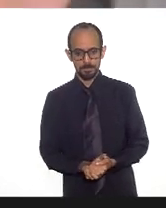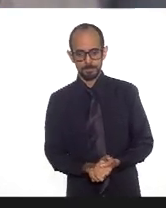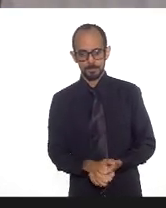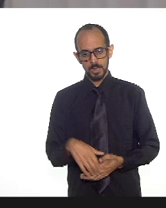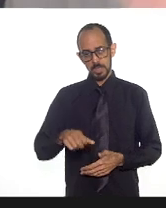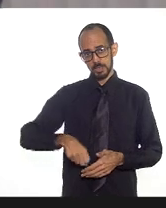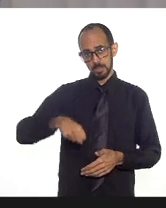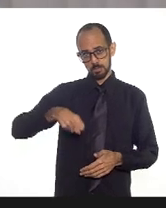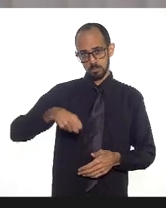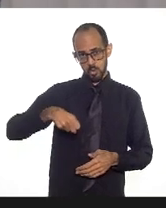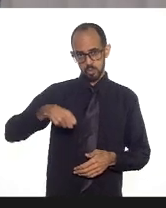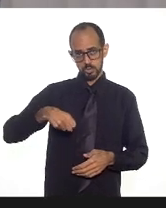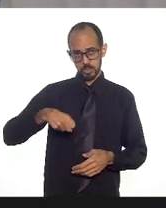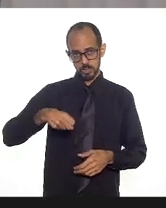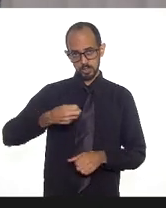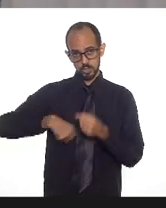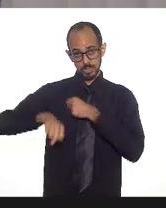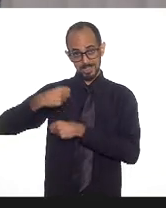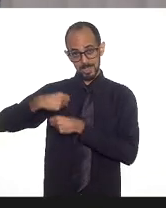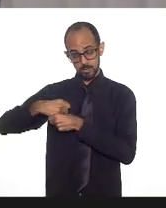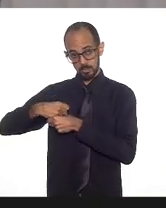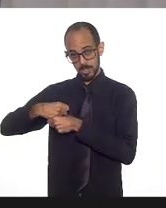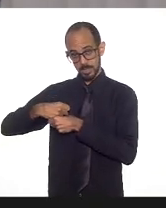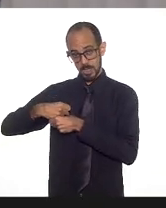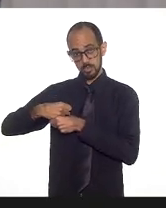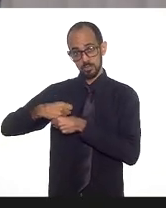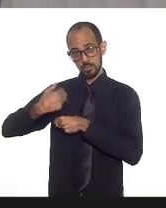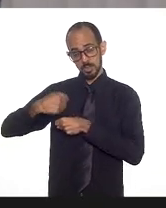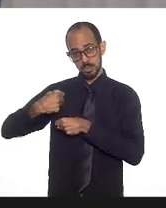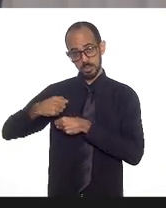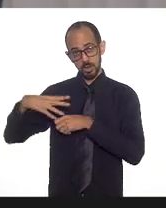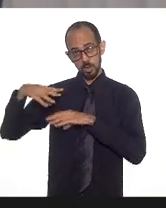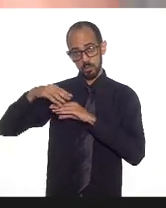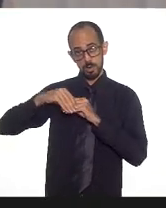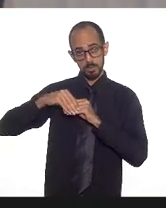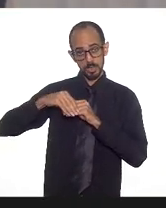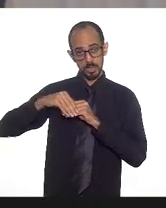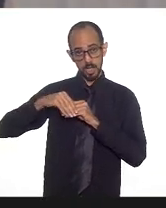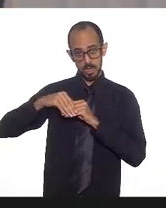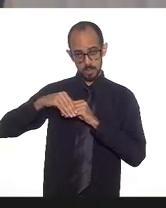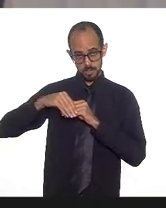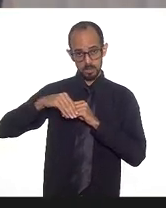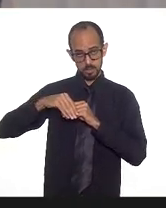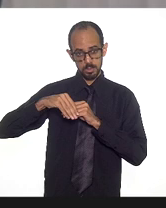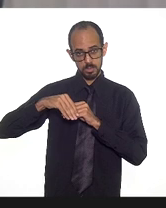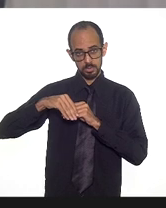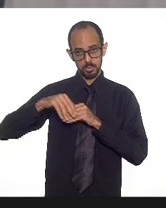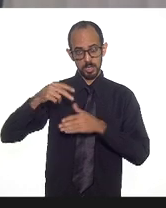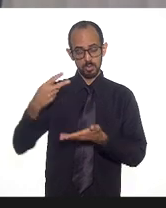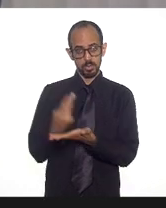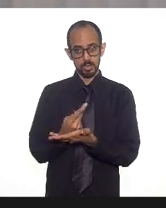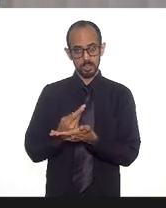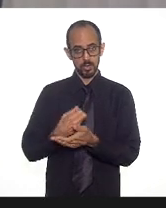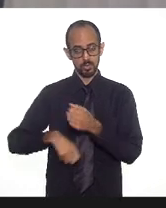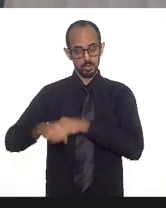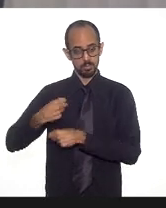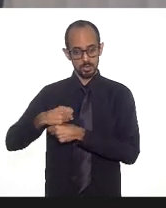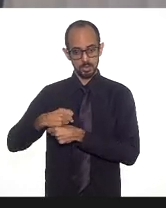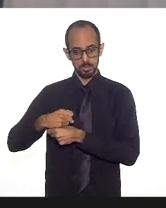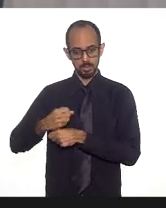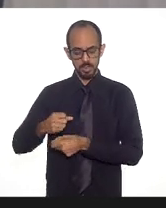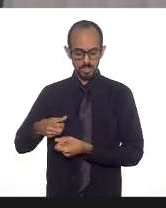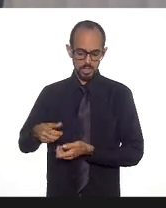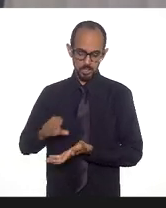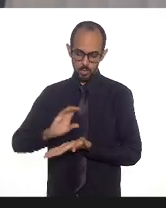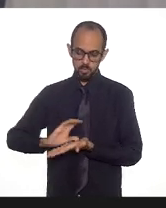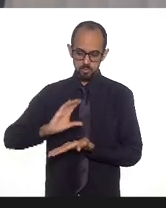bolsas em anos anteriores, compensar essa falta do governo em anos anteriores com uma presença maior em